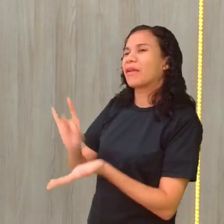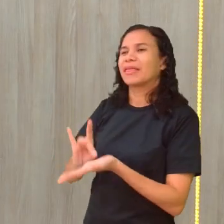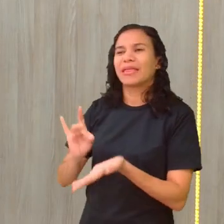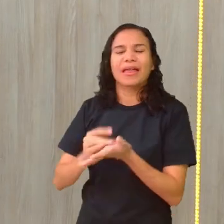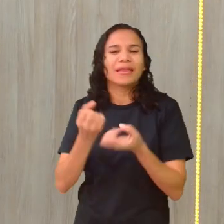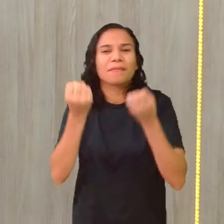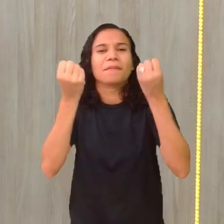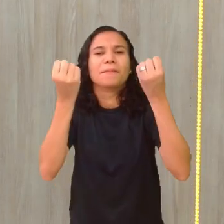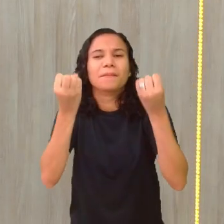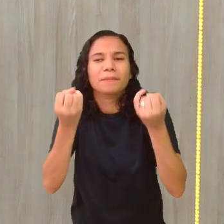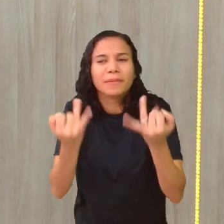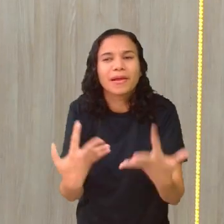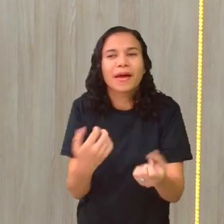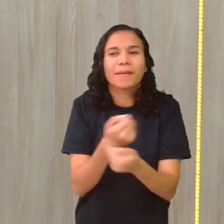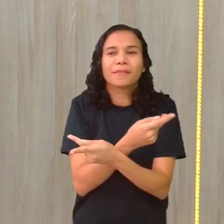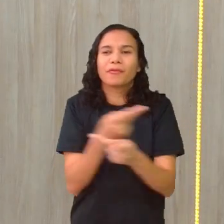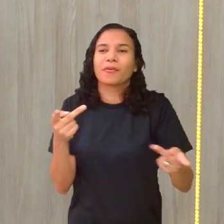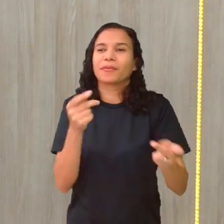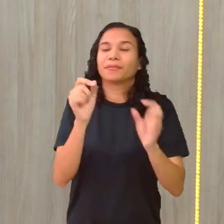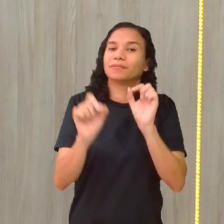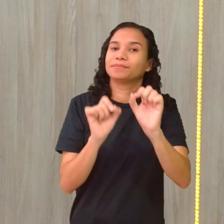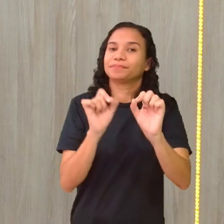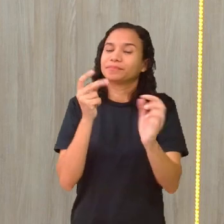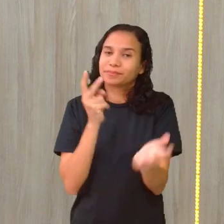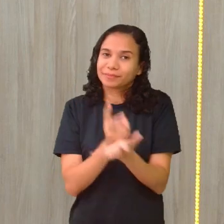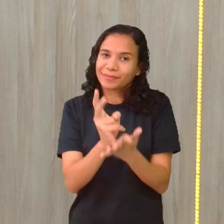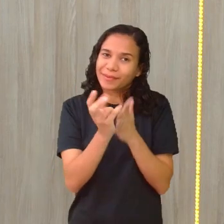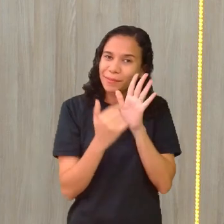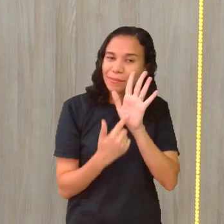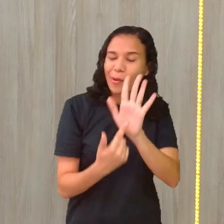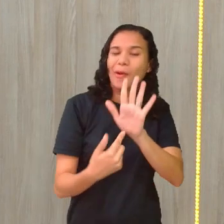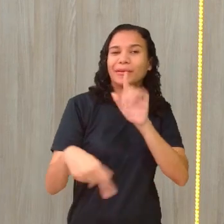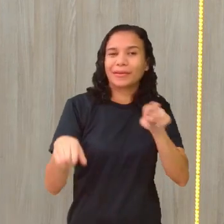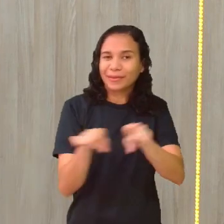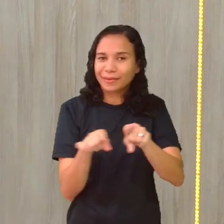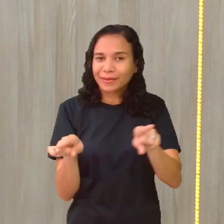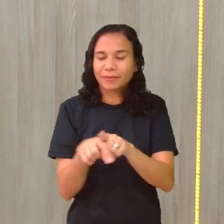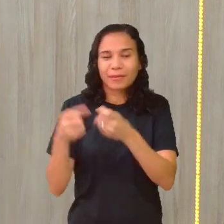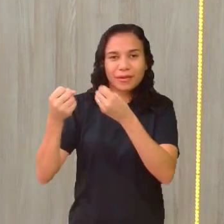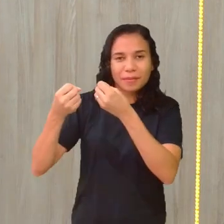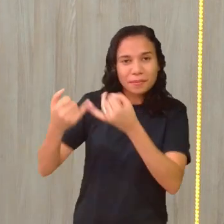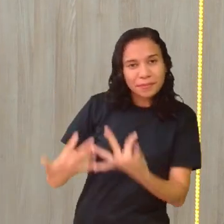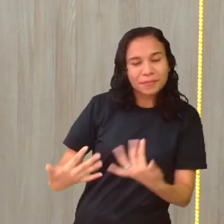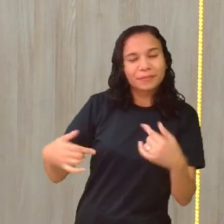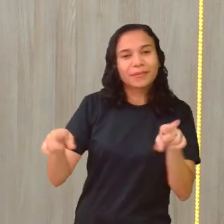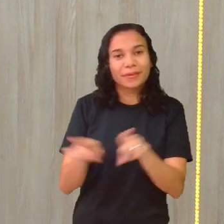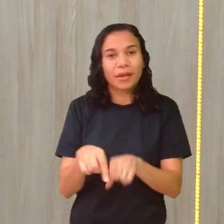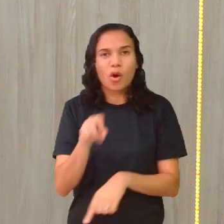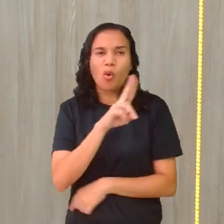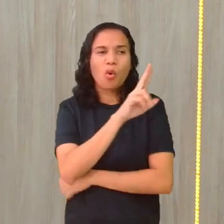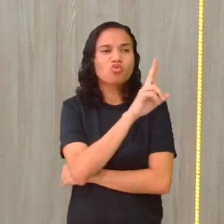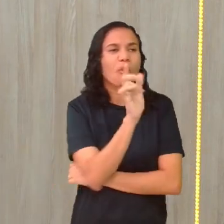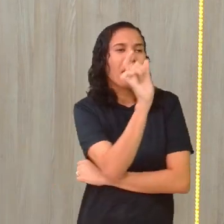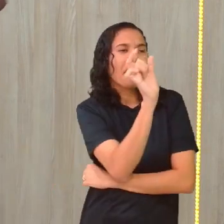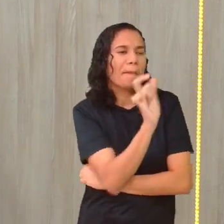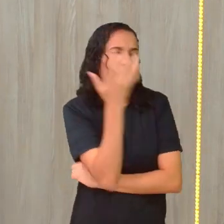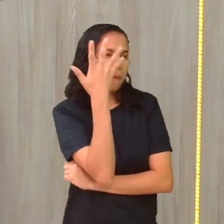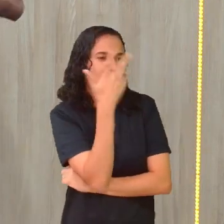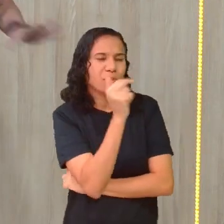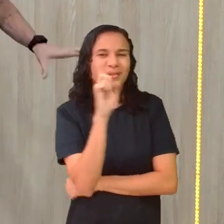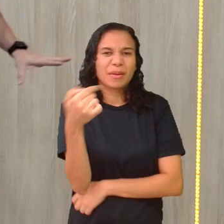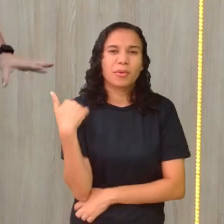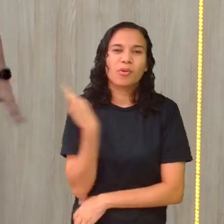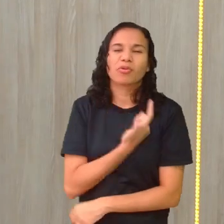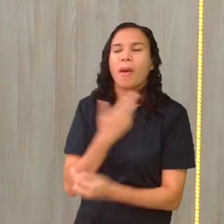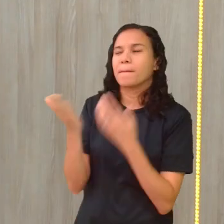para explicar para vocês o que é. Mas eu sempre trago, vocês sabem, né? Eu sempre trago as definições com os nomes bonitinhos. Depois a gente